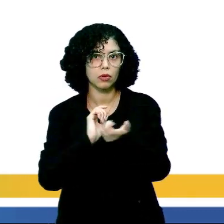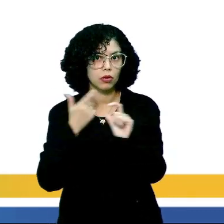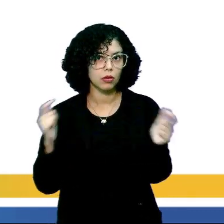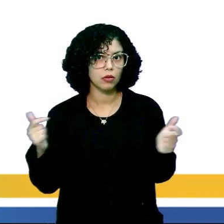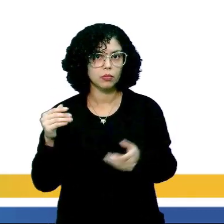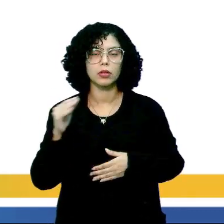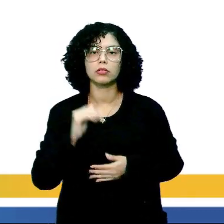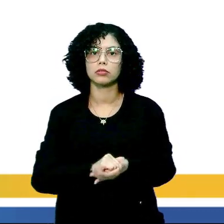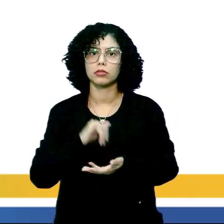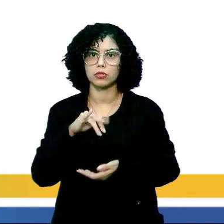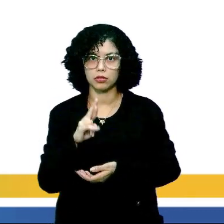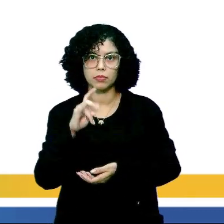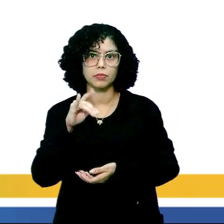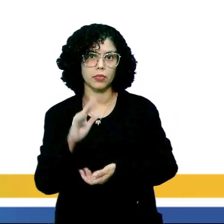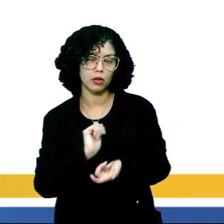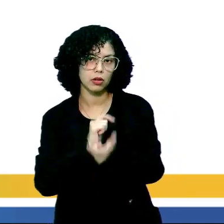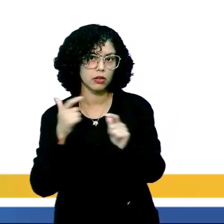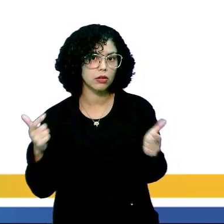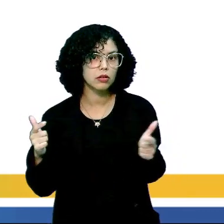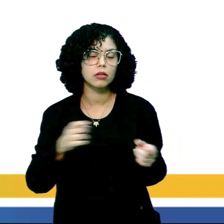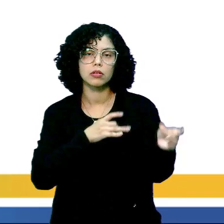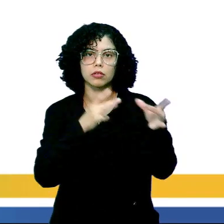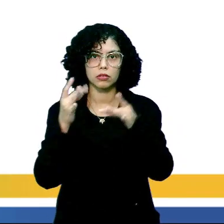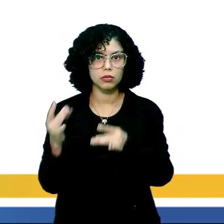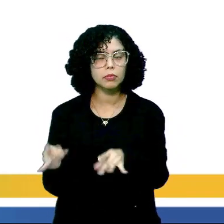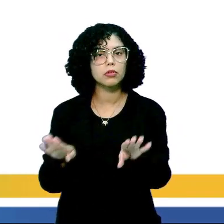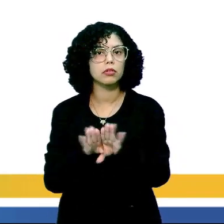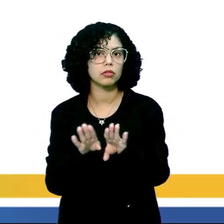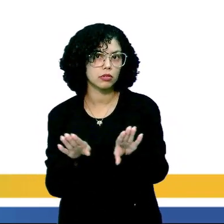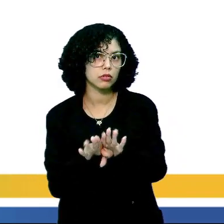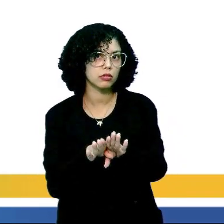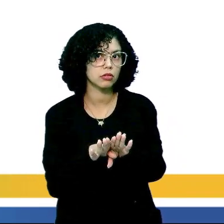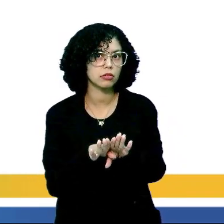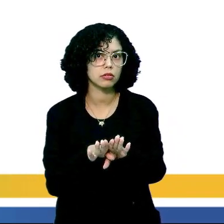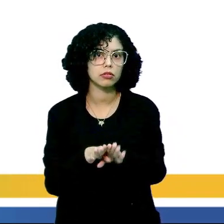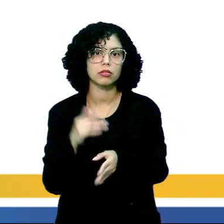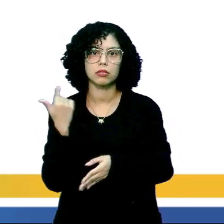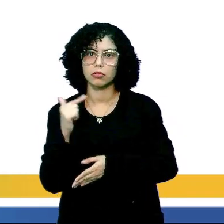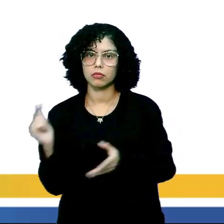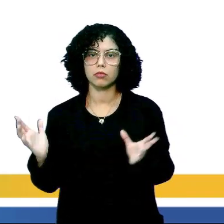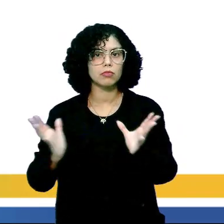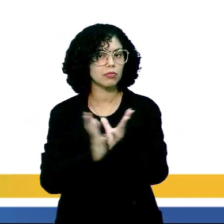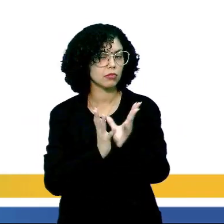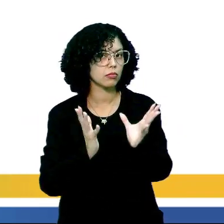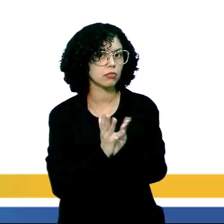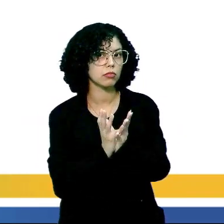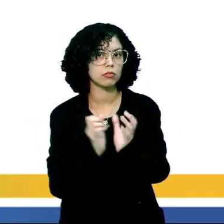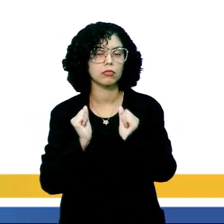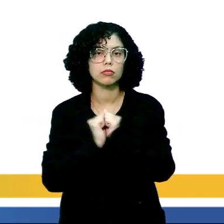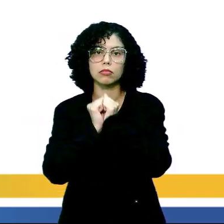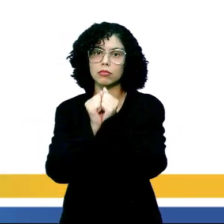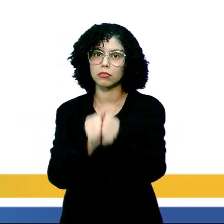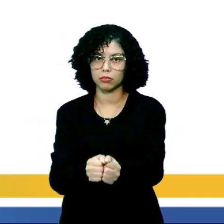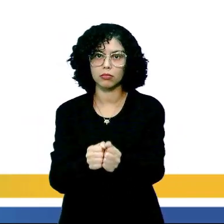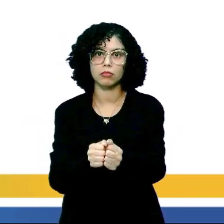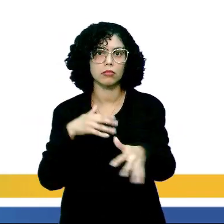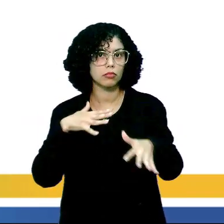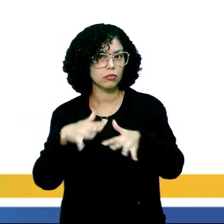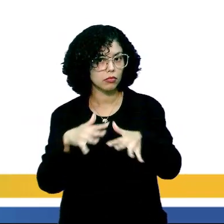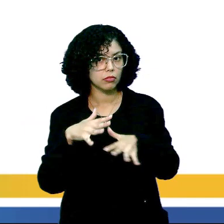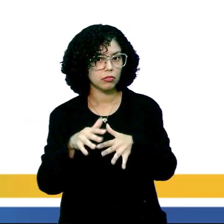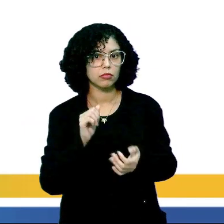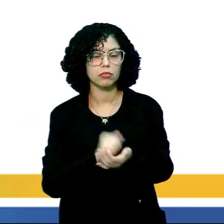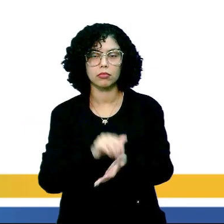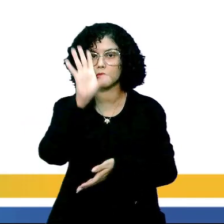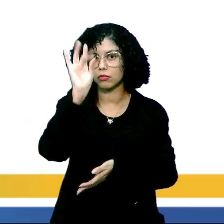dos impostos, como o monopólio comercial. Não havia uma unidade, não havia uma união entre os